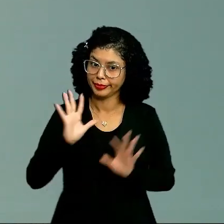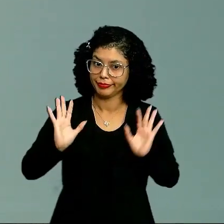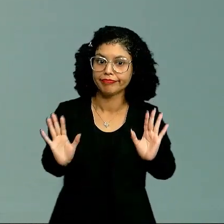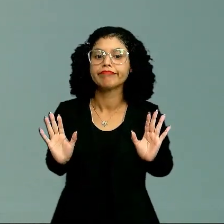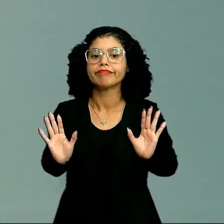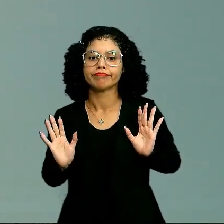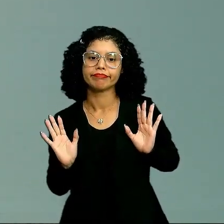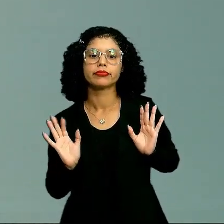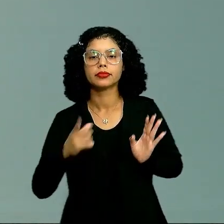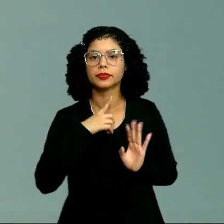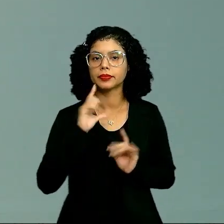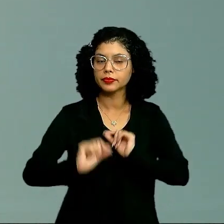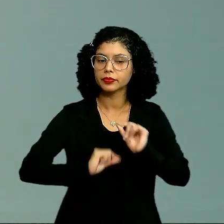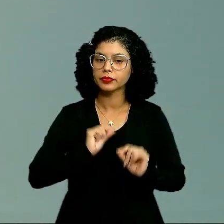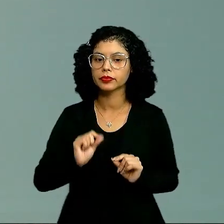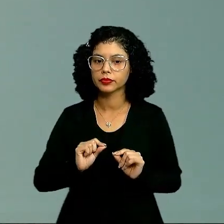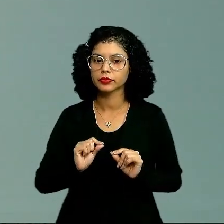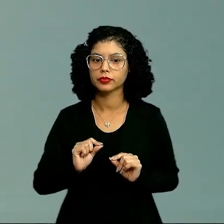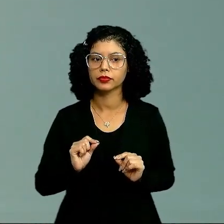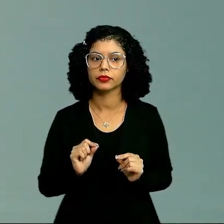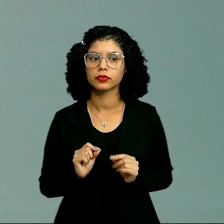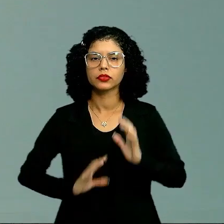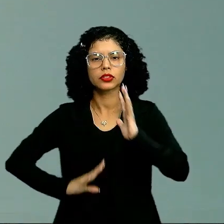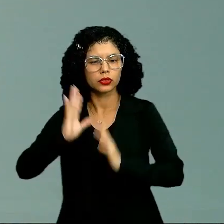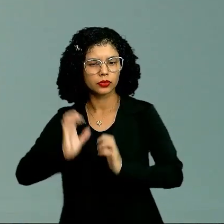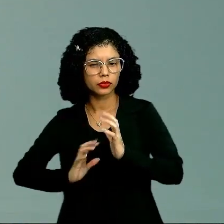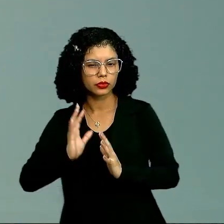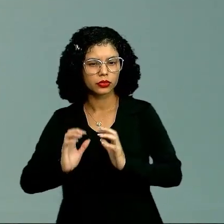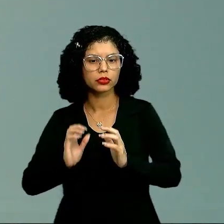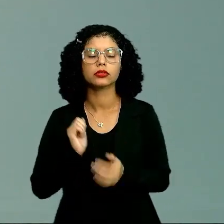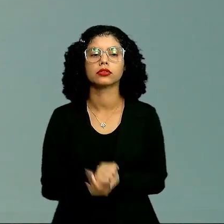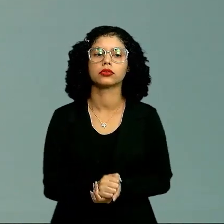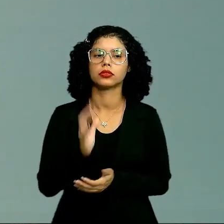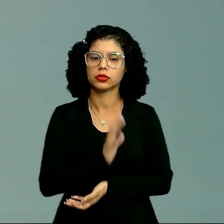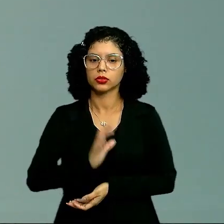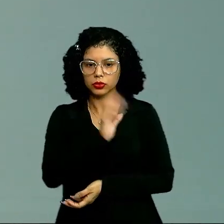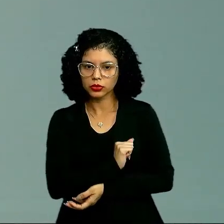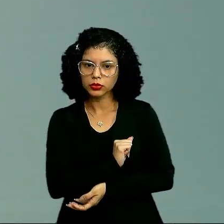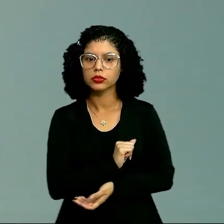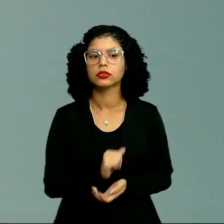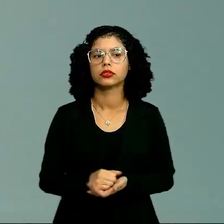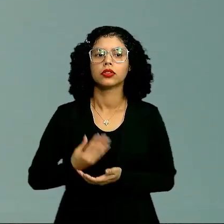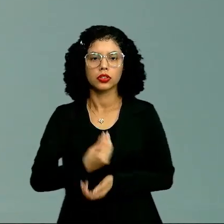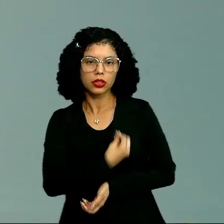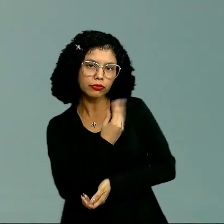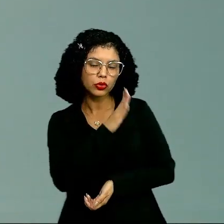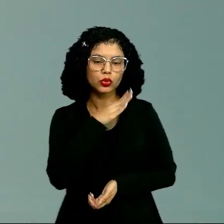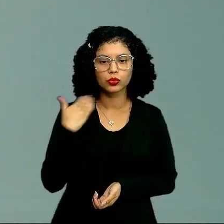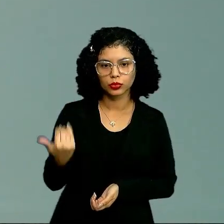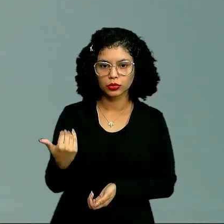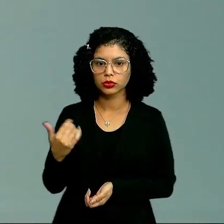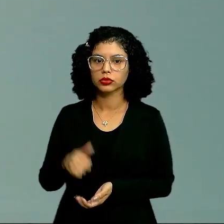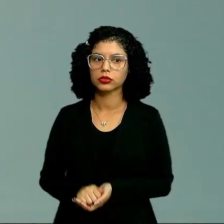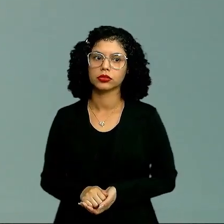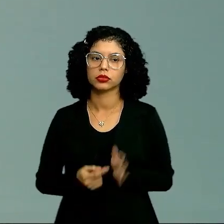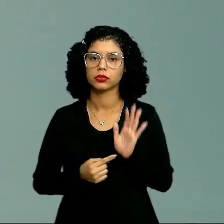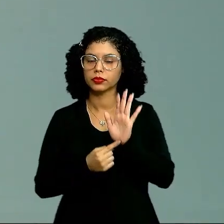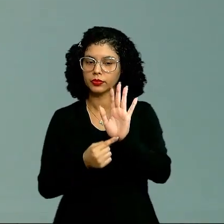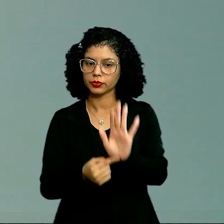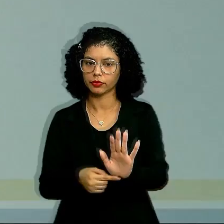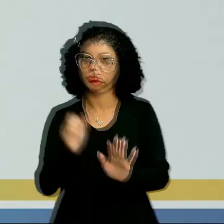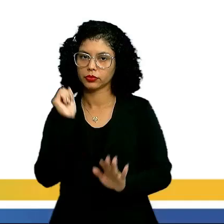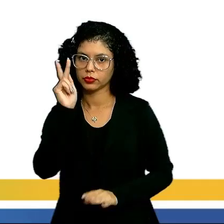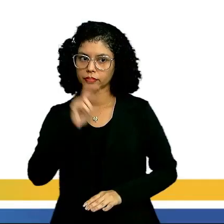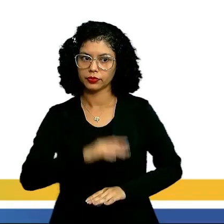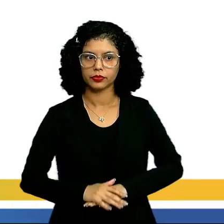viu? A gente tem aí conflito, a questão do amor, da vida, da morte, bem